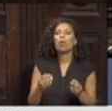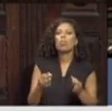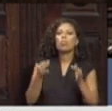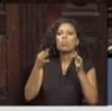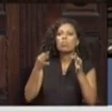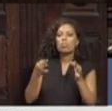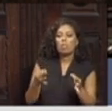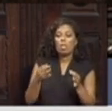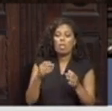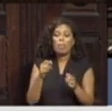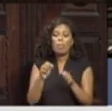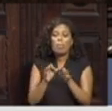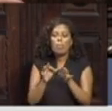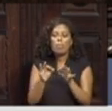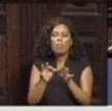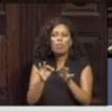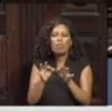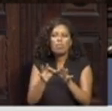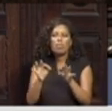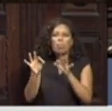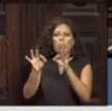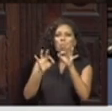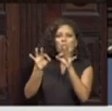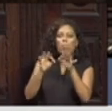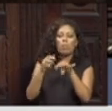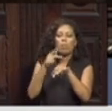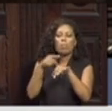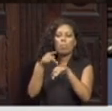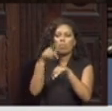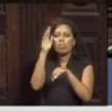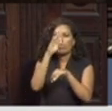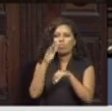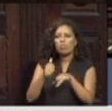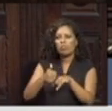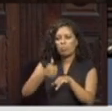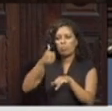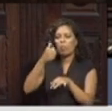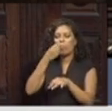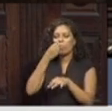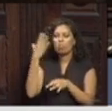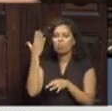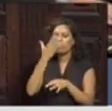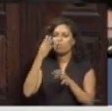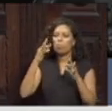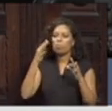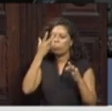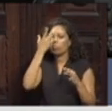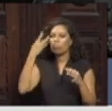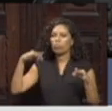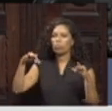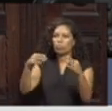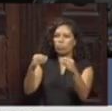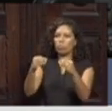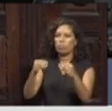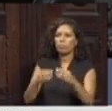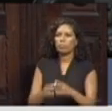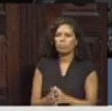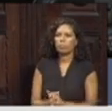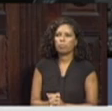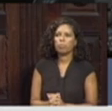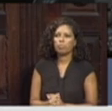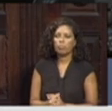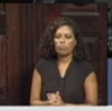ganância veste terno e gravata, onde a esperança sucumbiu, veja a liberdade aprisionada, teu livro eu